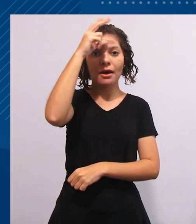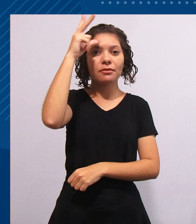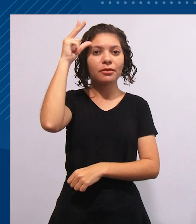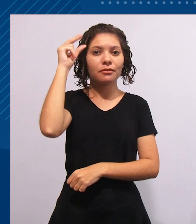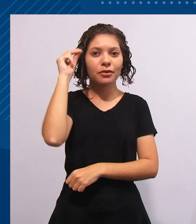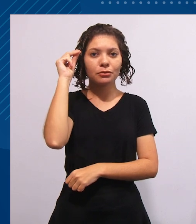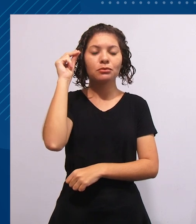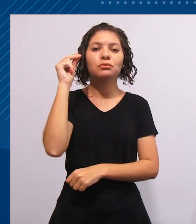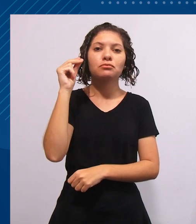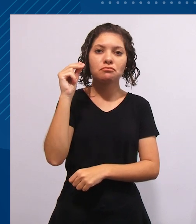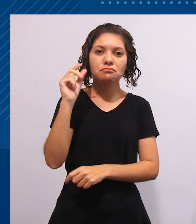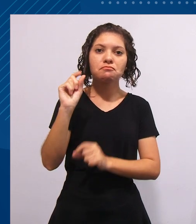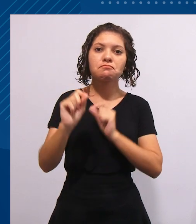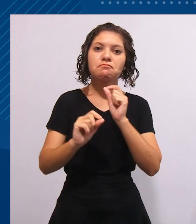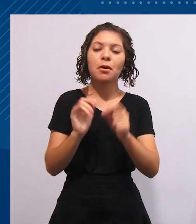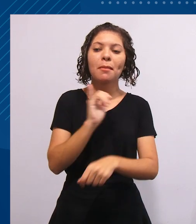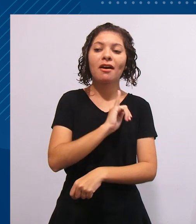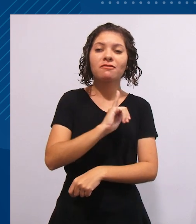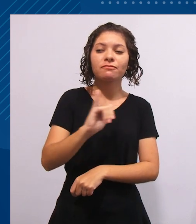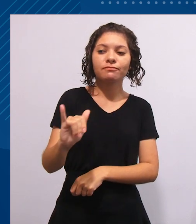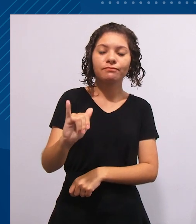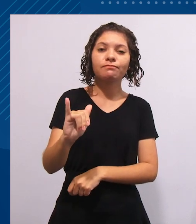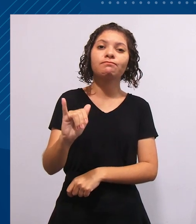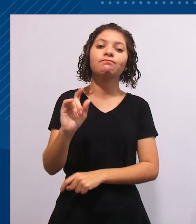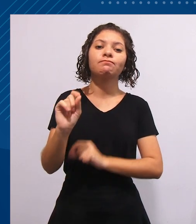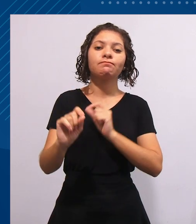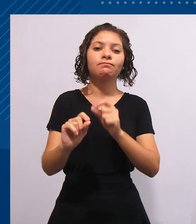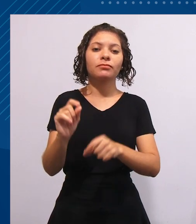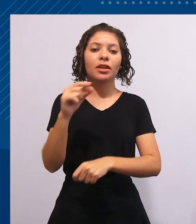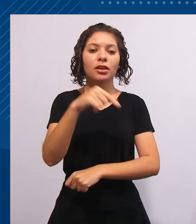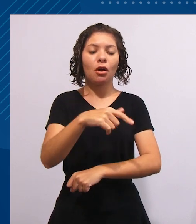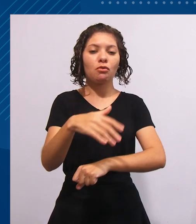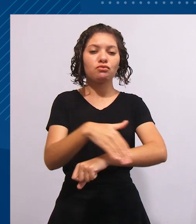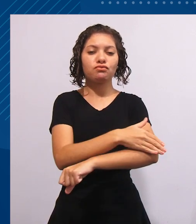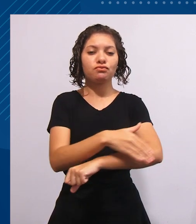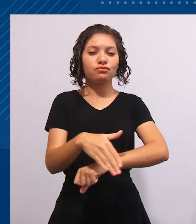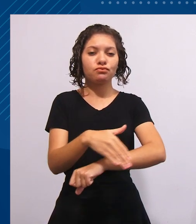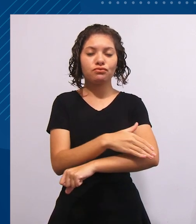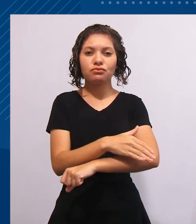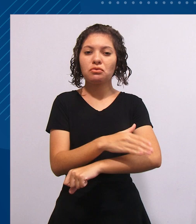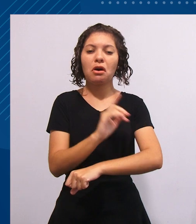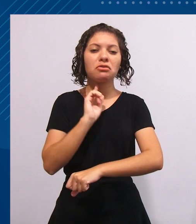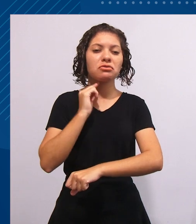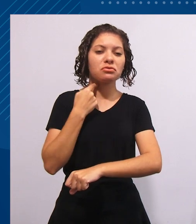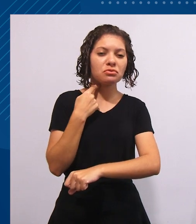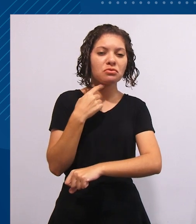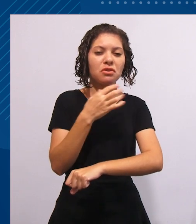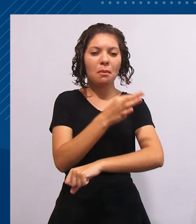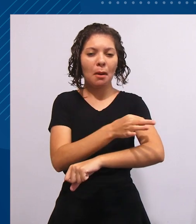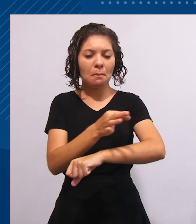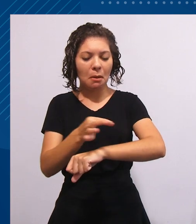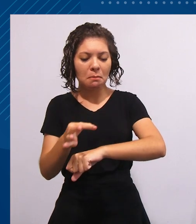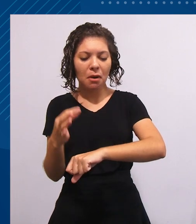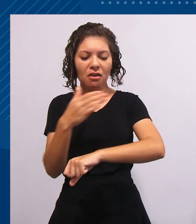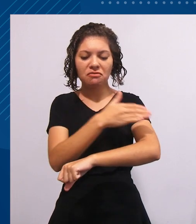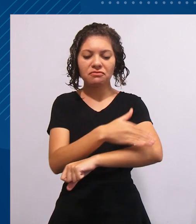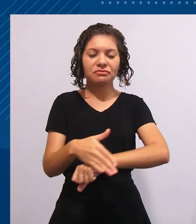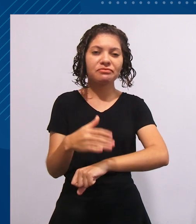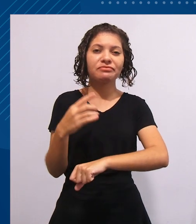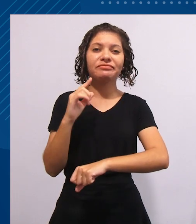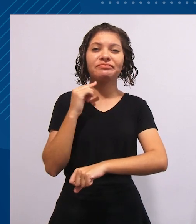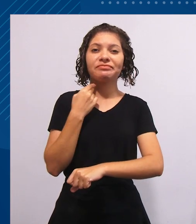péssimas condições das ruas da cidade que estavam esburacadas não é então assim é interessante a gente pensar esses